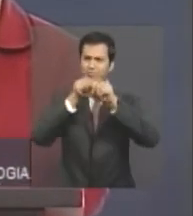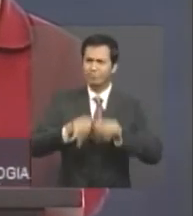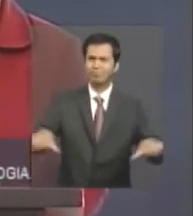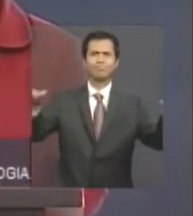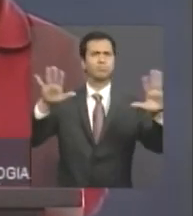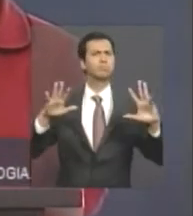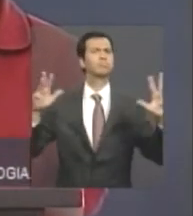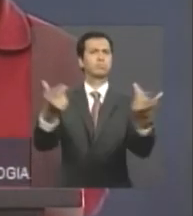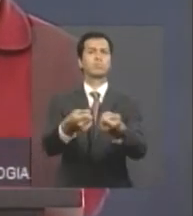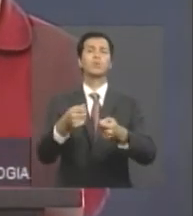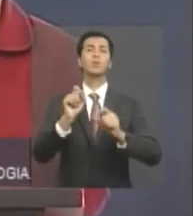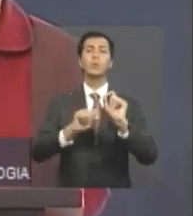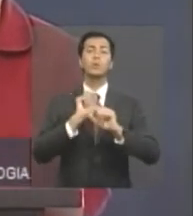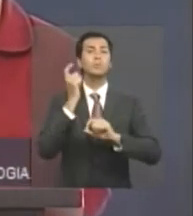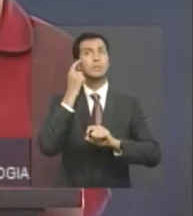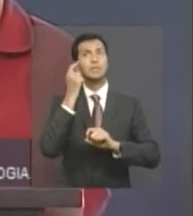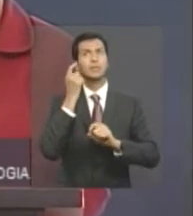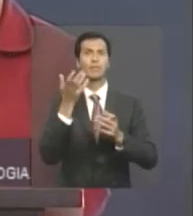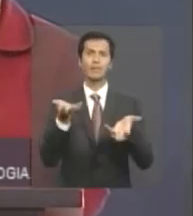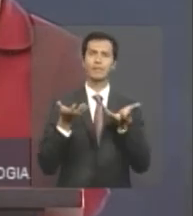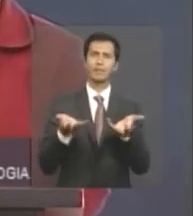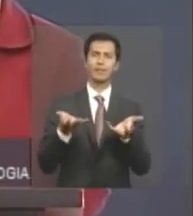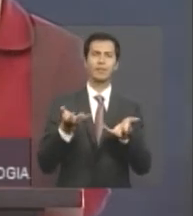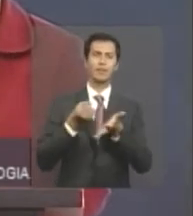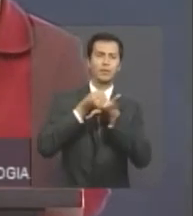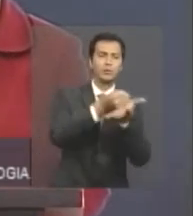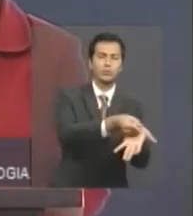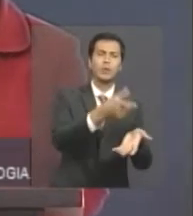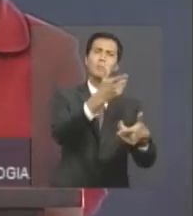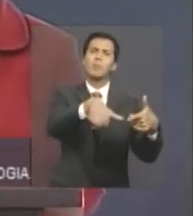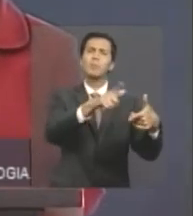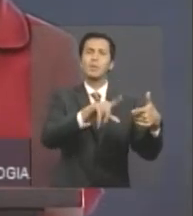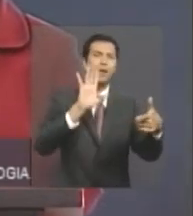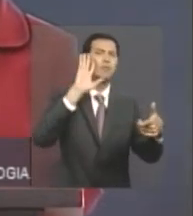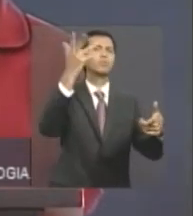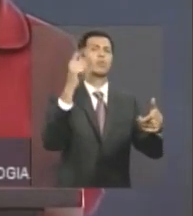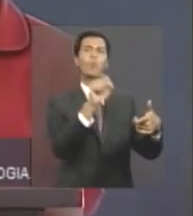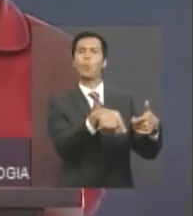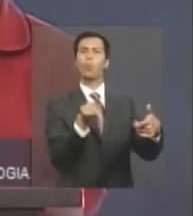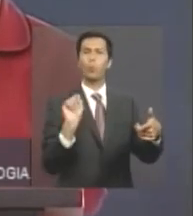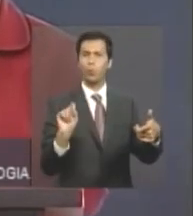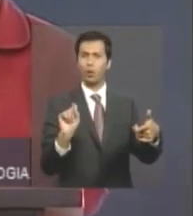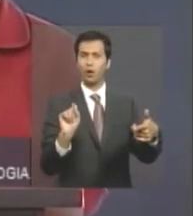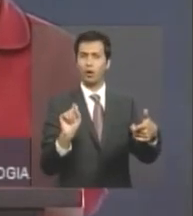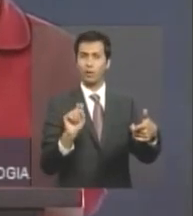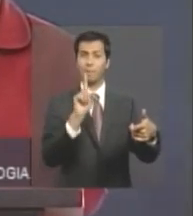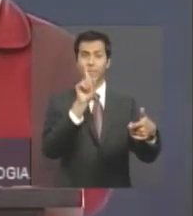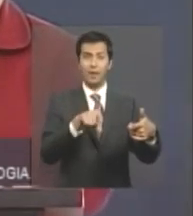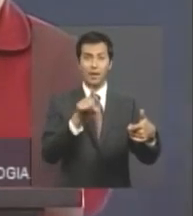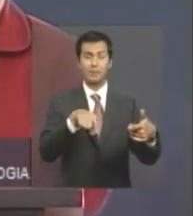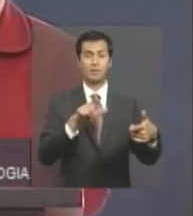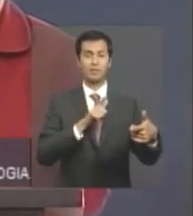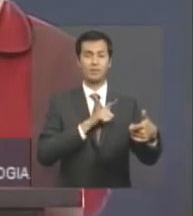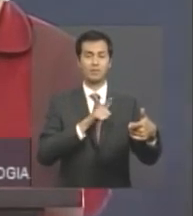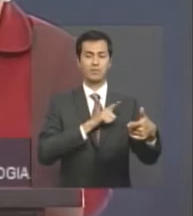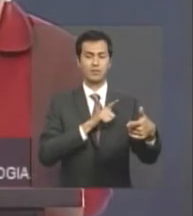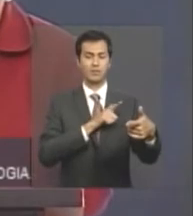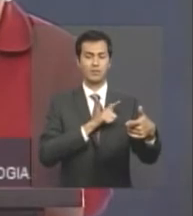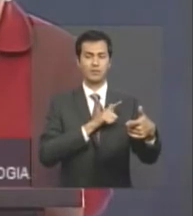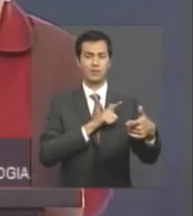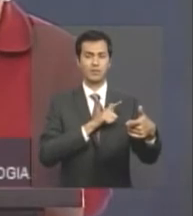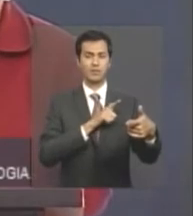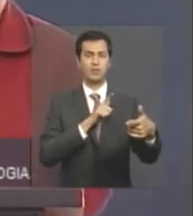buscava solucionar um problema imediato do Brasil, que era a constatação que, em termos,